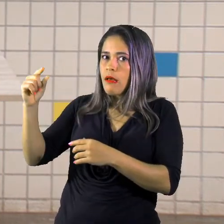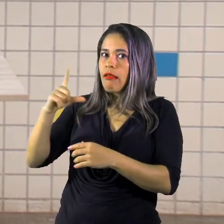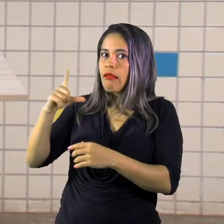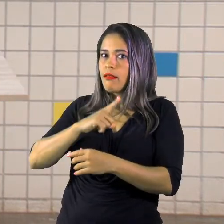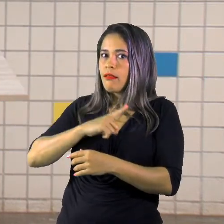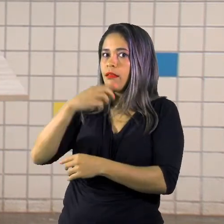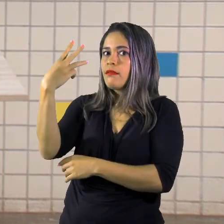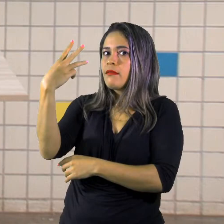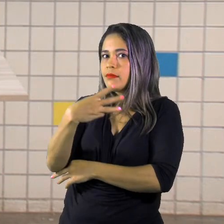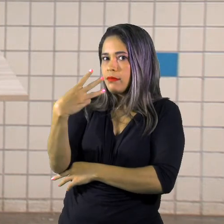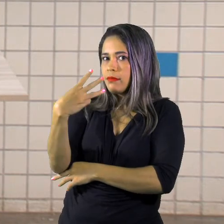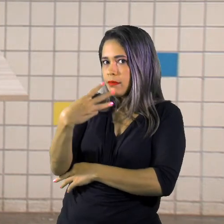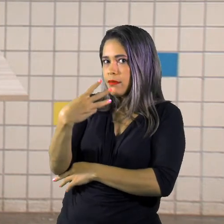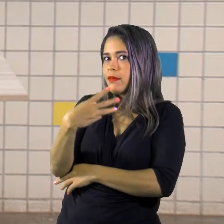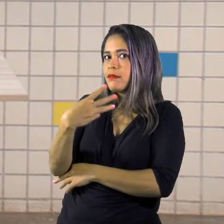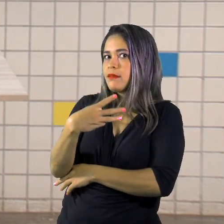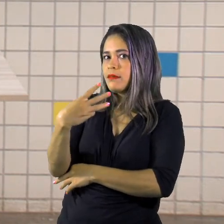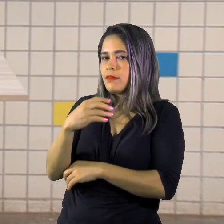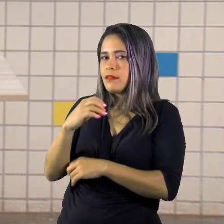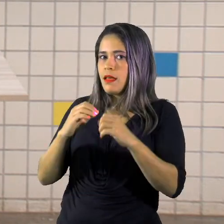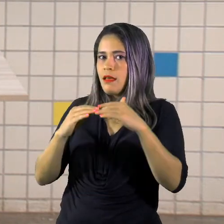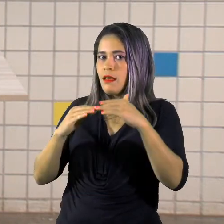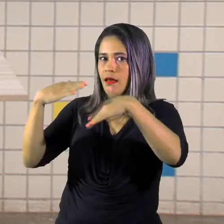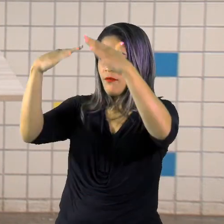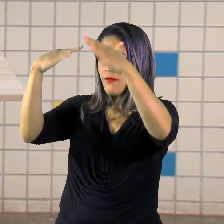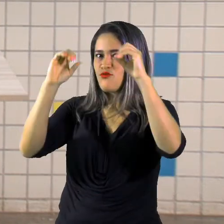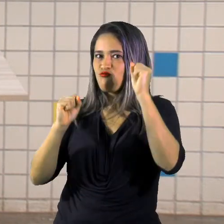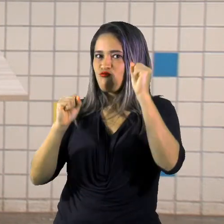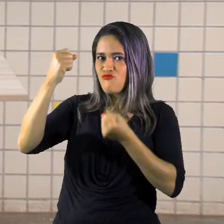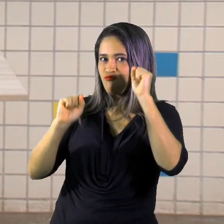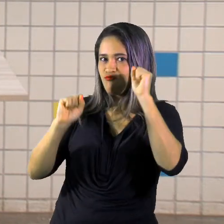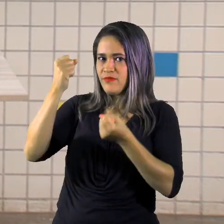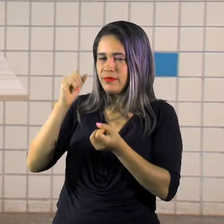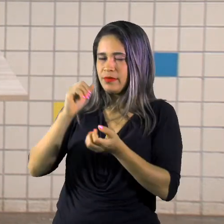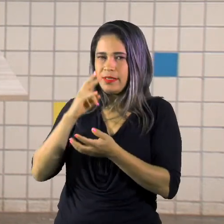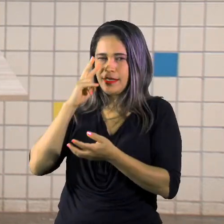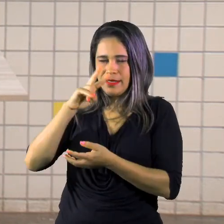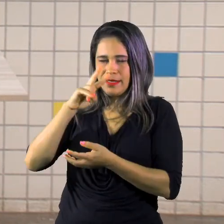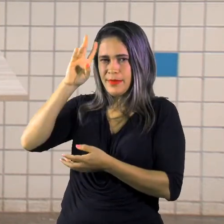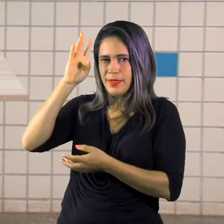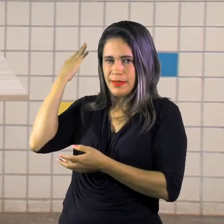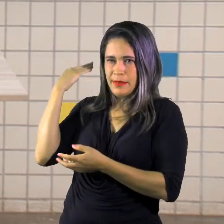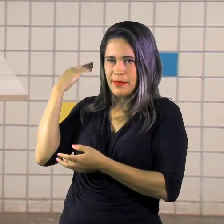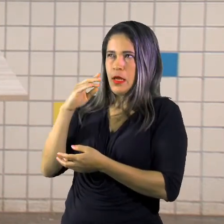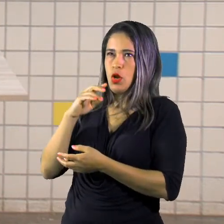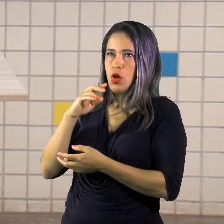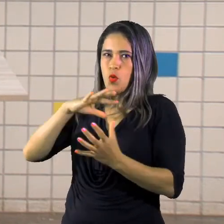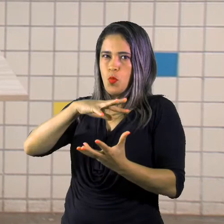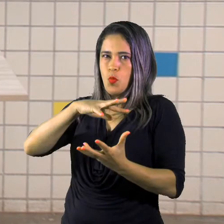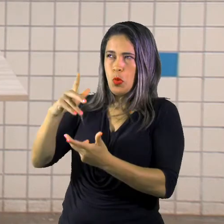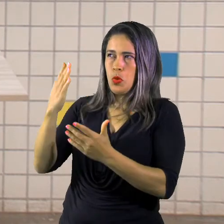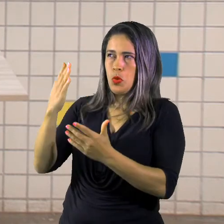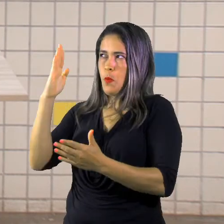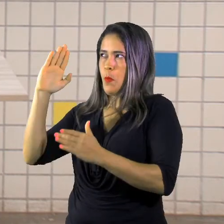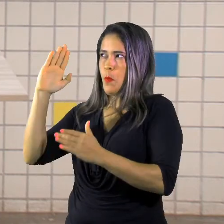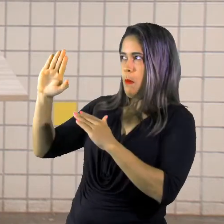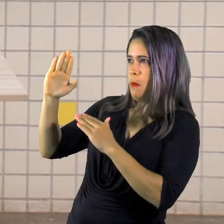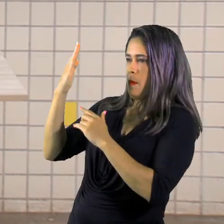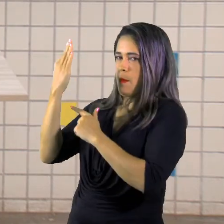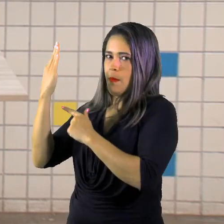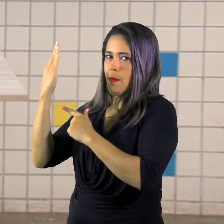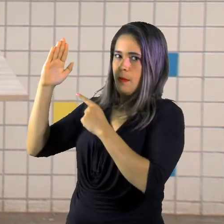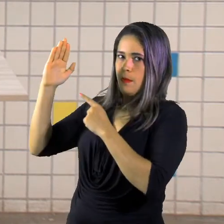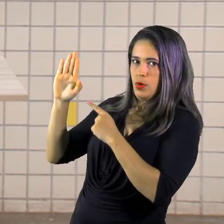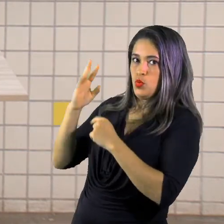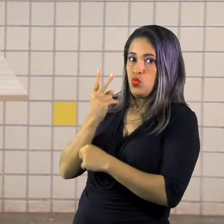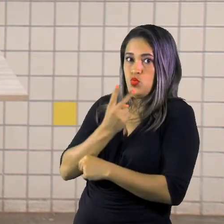terceira Revolução Industrial. Lembram-se na aula passada que eu falei para vocês que o mundo era bipolar? União Soviética e Estados Unidos. Os dois